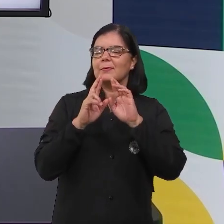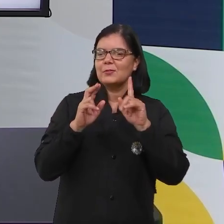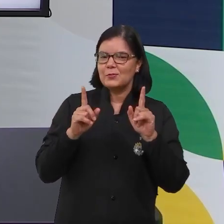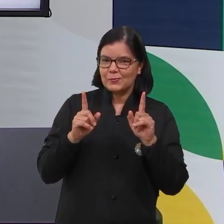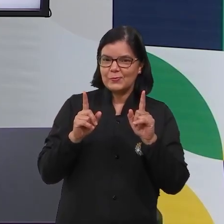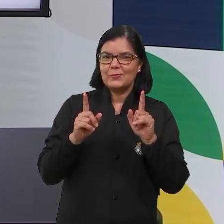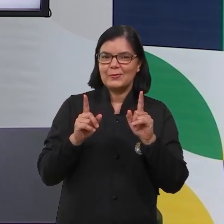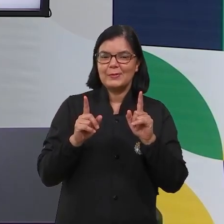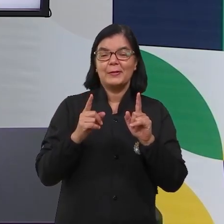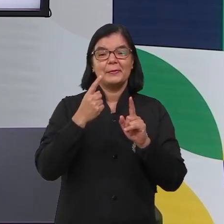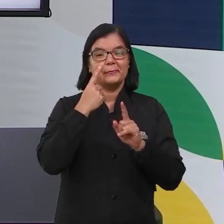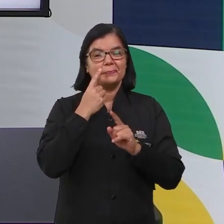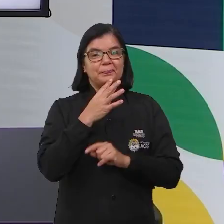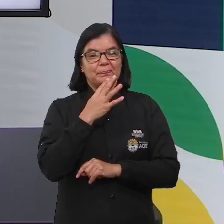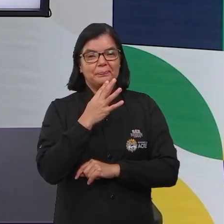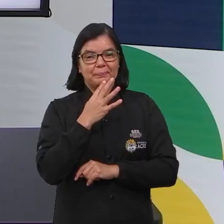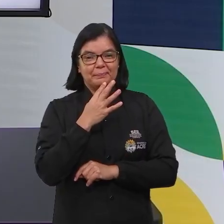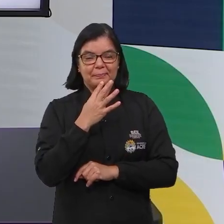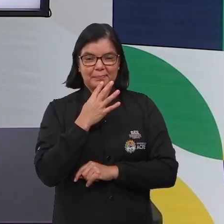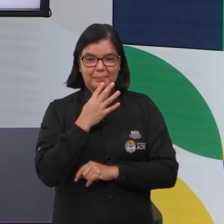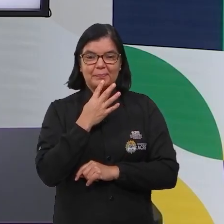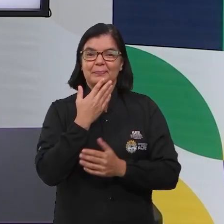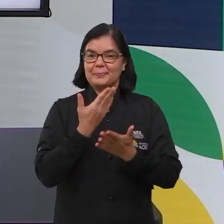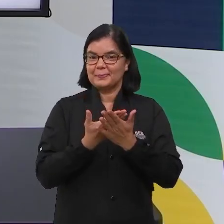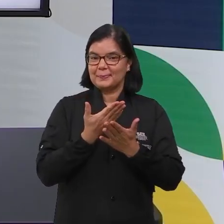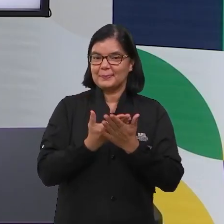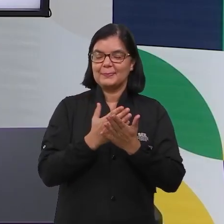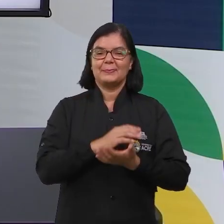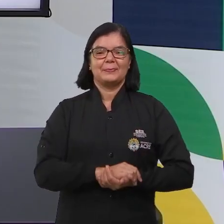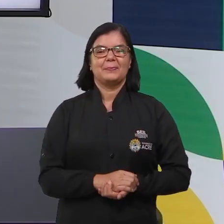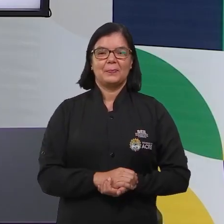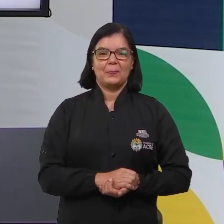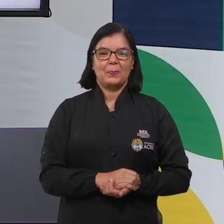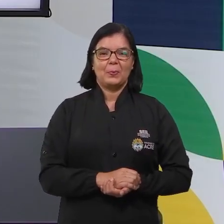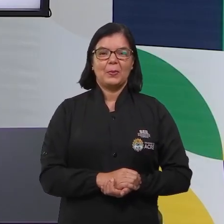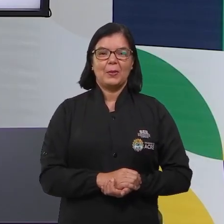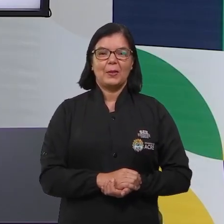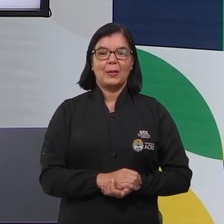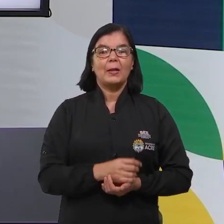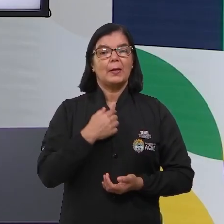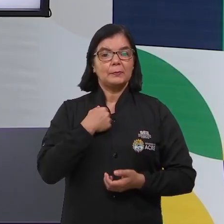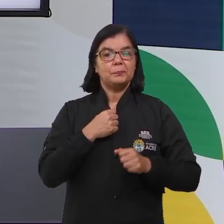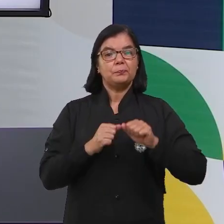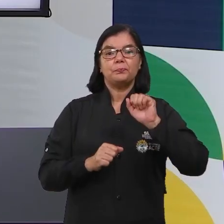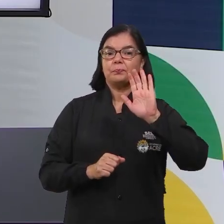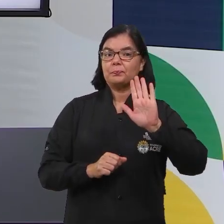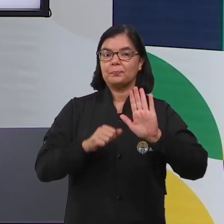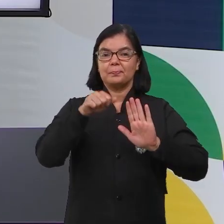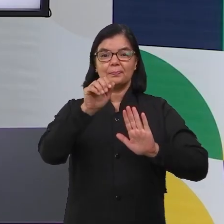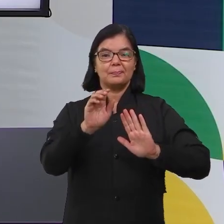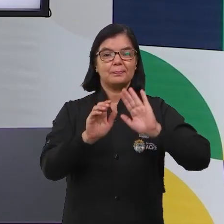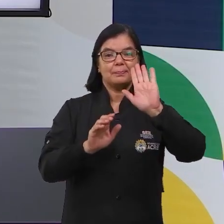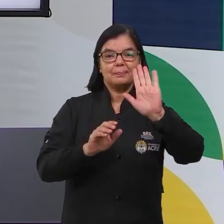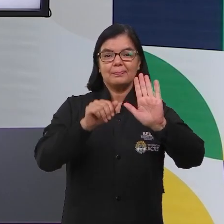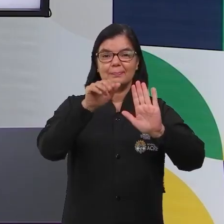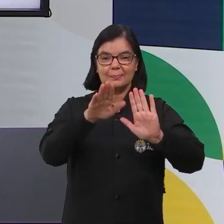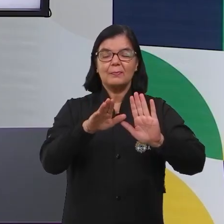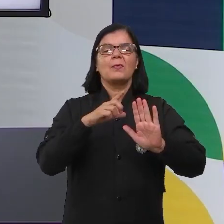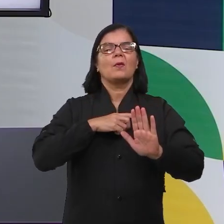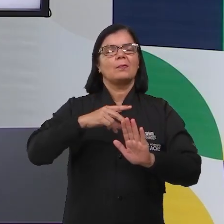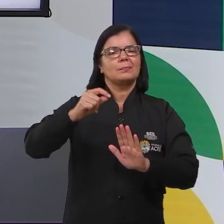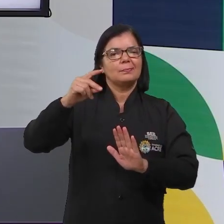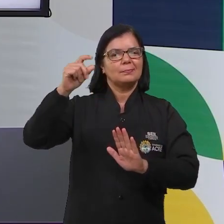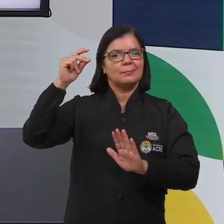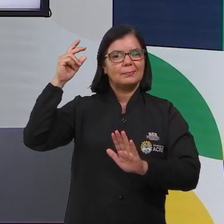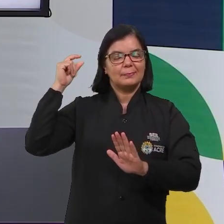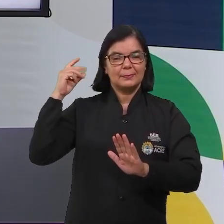diferença aí que nós vamos conhecer aqui na aula. Bom, a mímica nós sabemos que existe há muito tempo